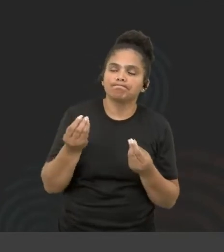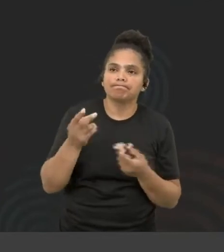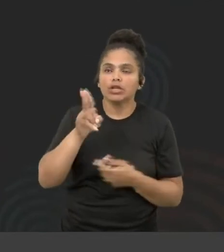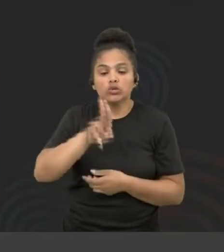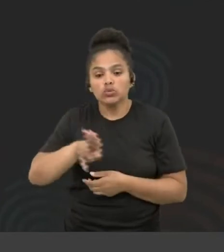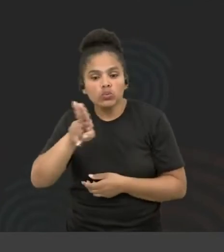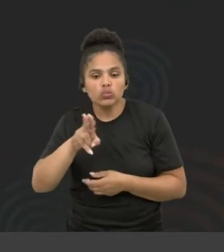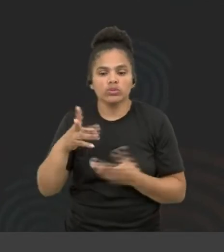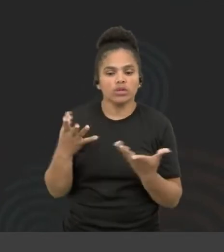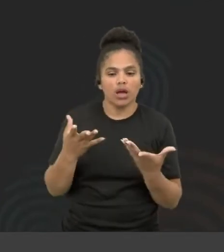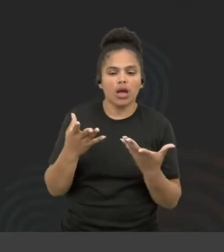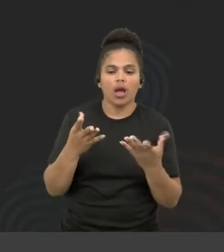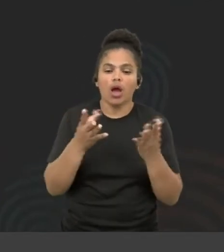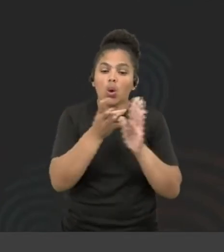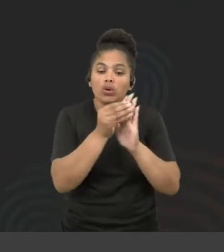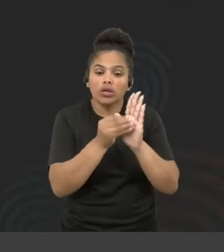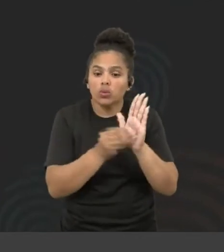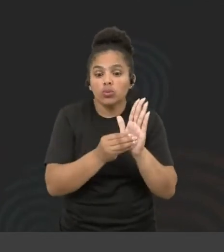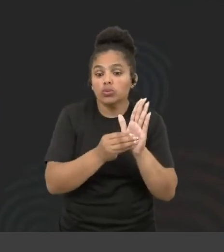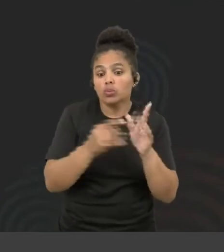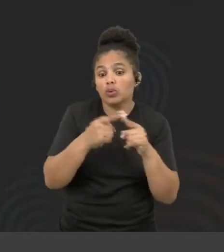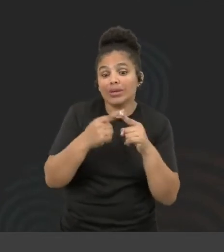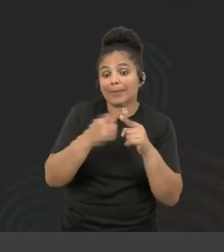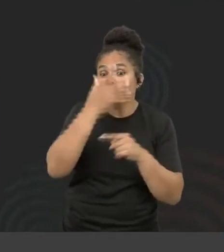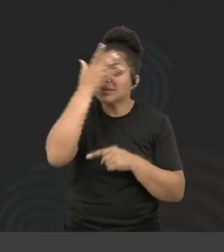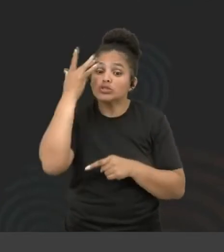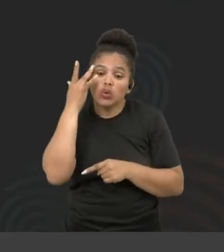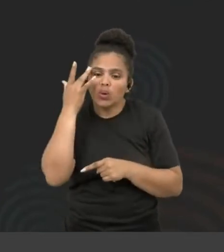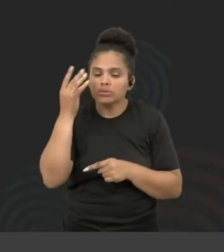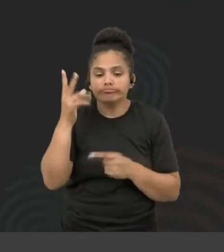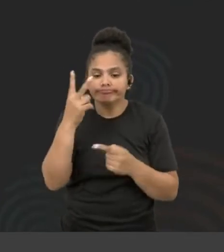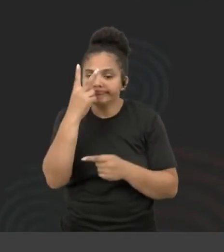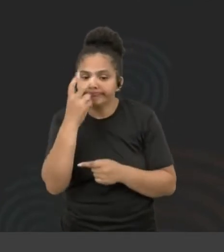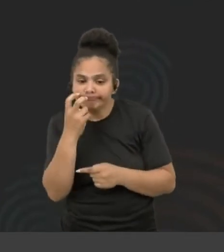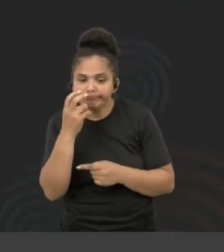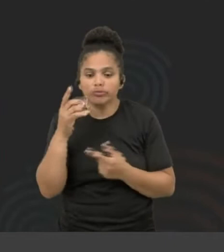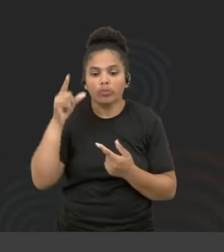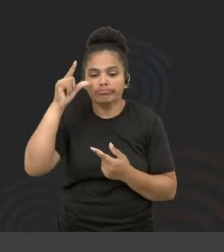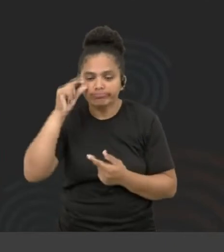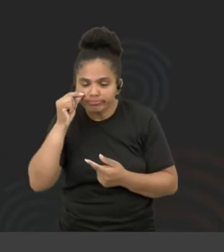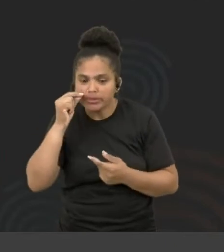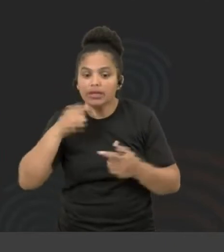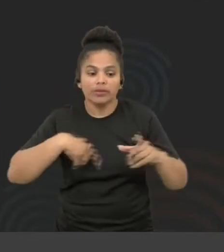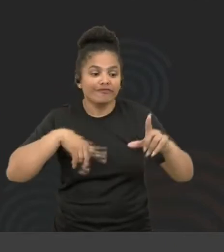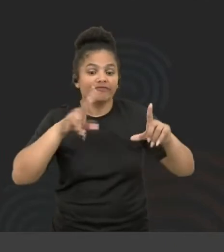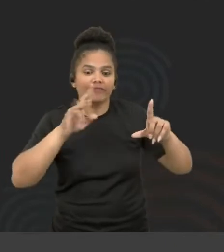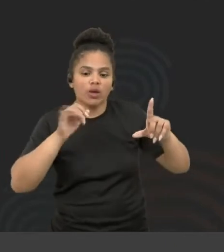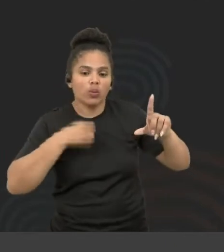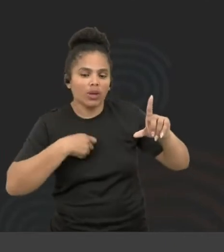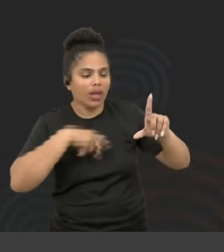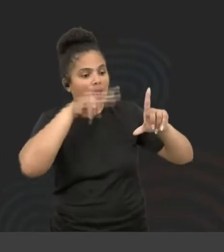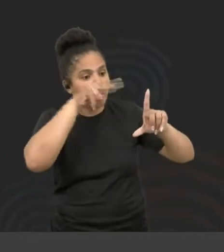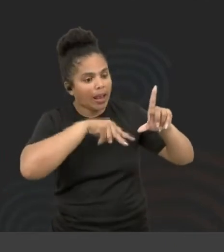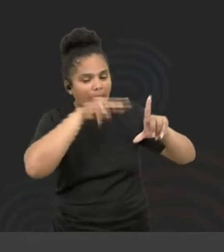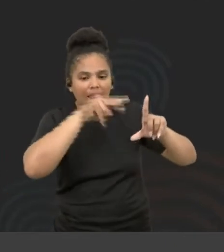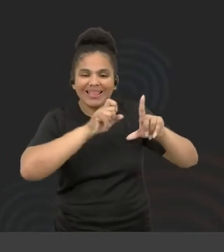esse conteúdo para que pessoas que não enxergam e que usam o leitor de tela consigam compreender o conteúdo dessa